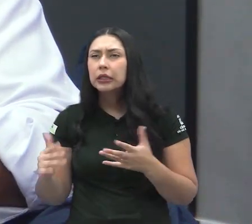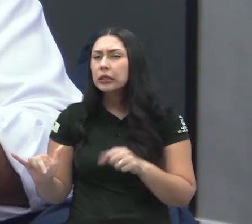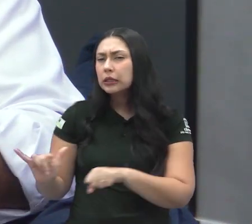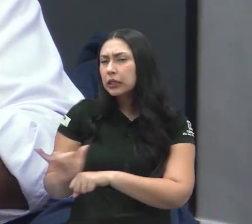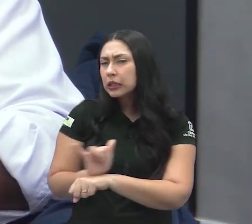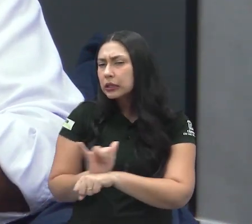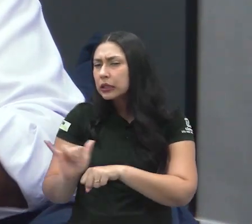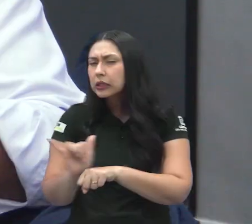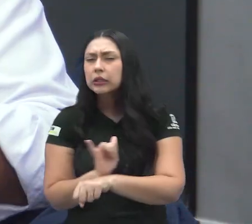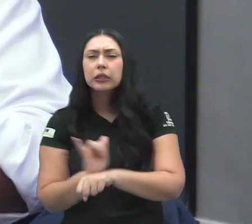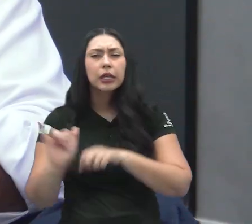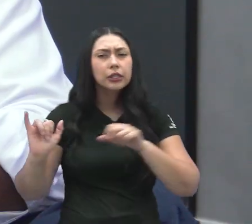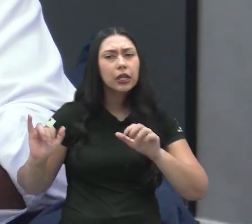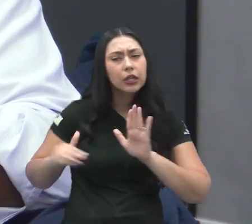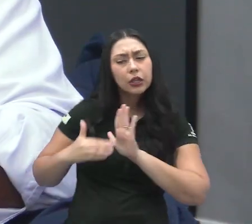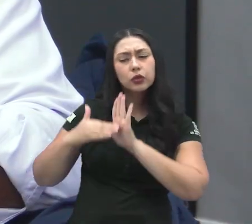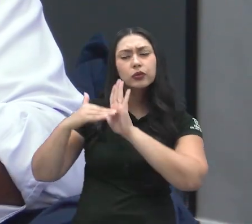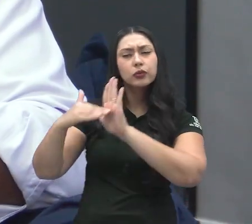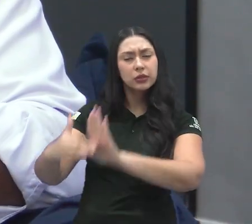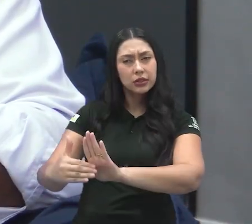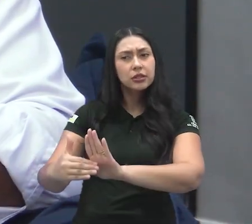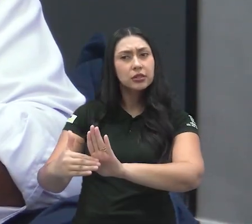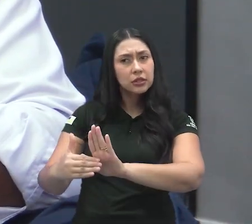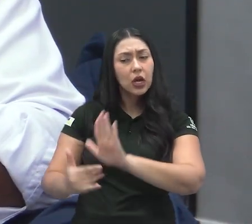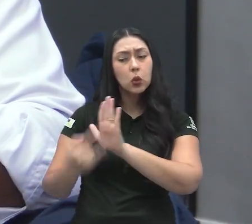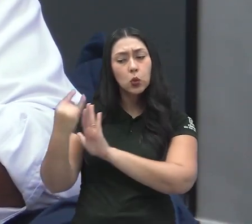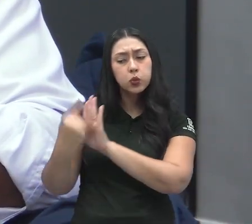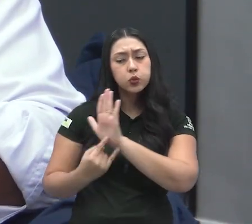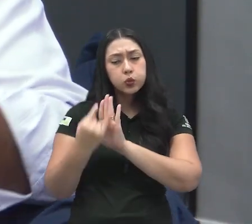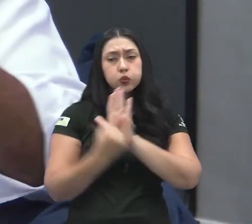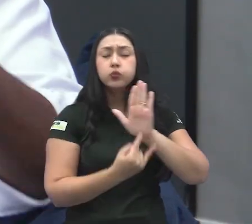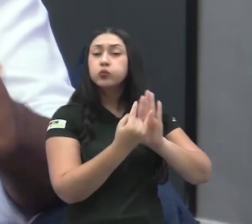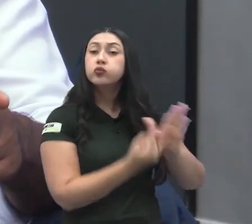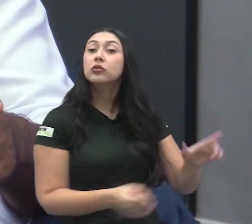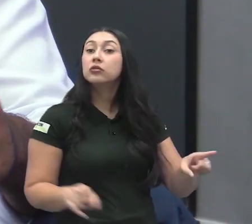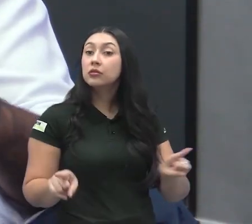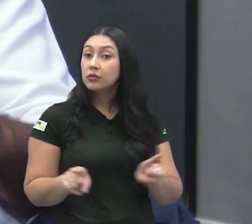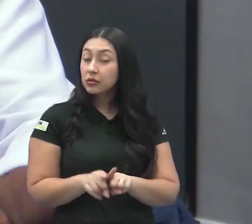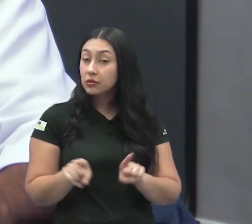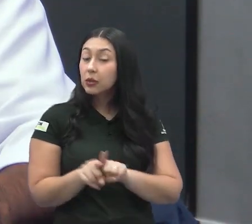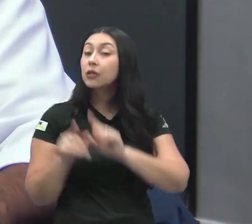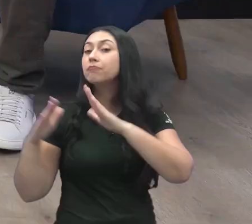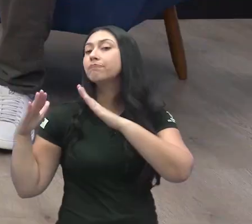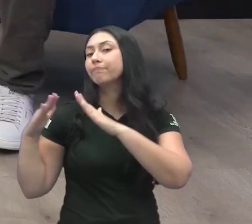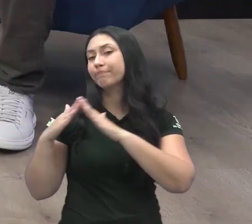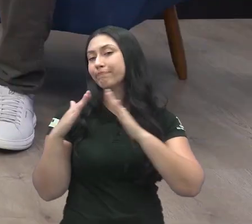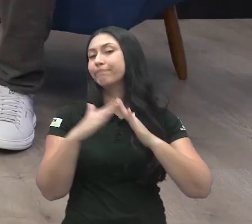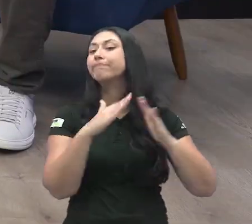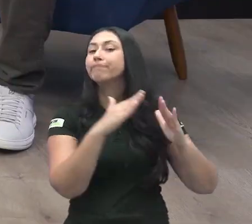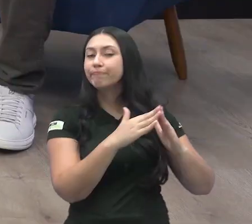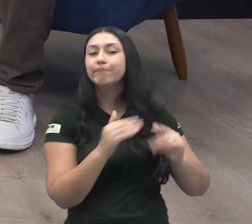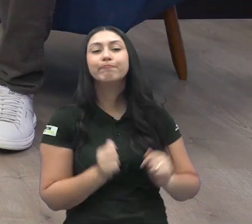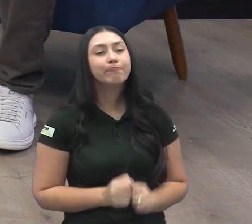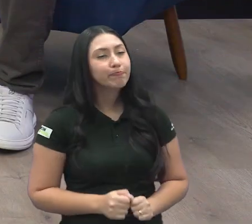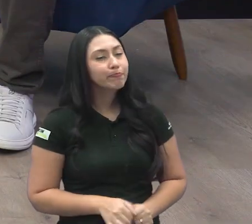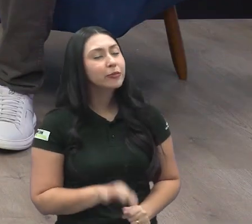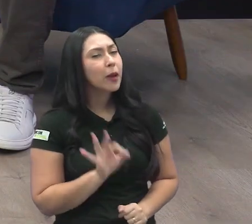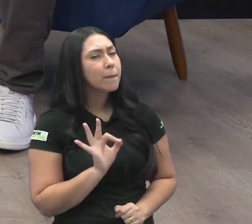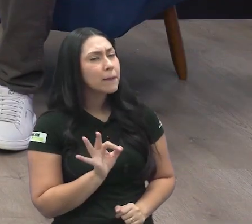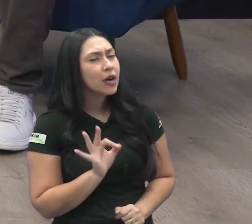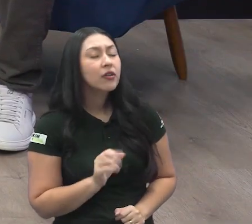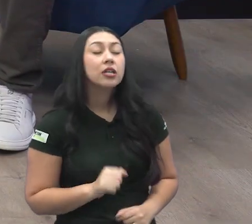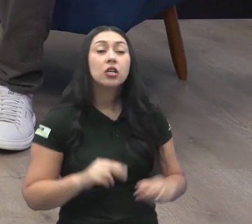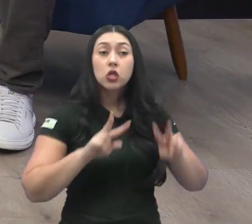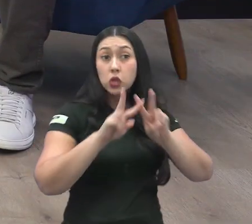assim, ações que venham a contribuir com a regularização e também com a habitação. Perfeito. E quando você fala